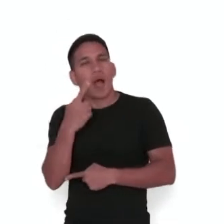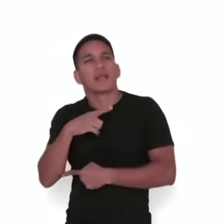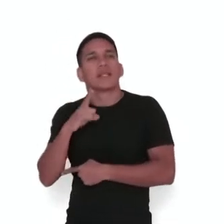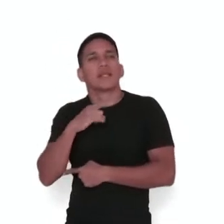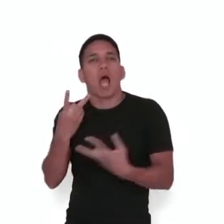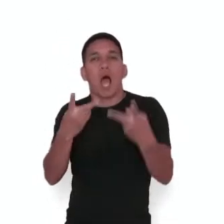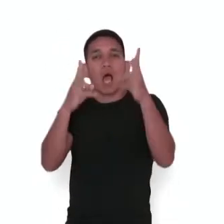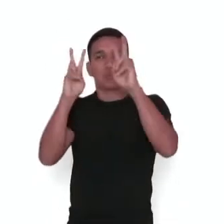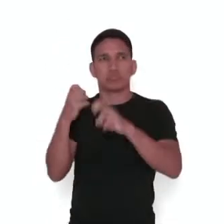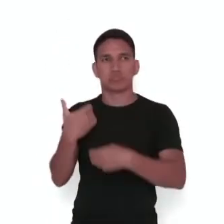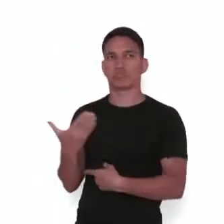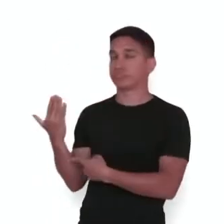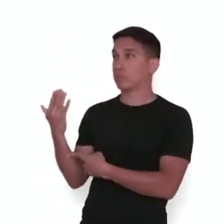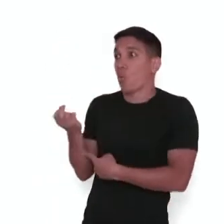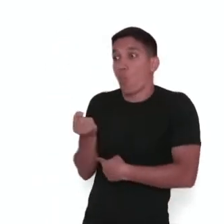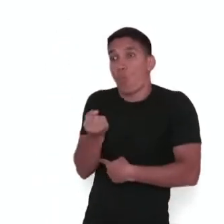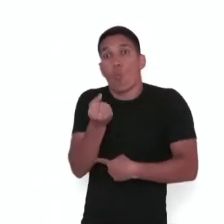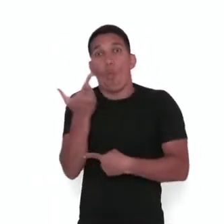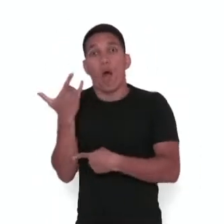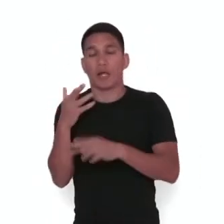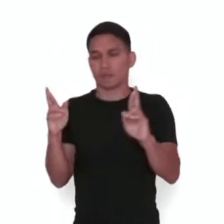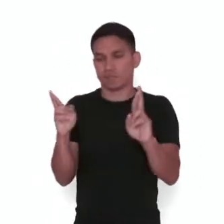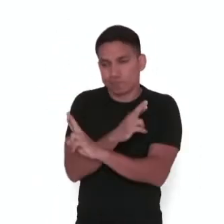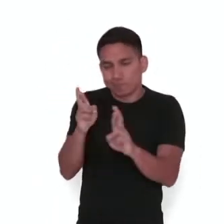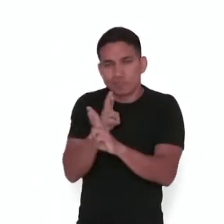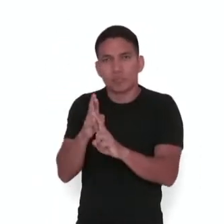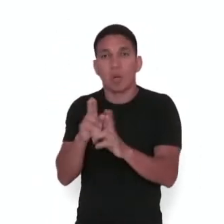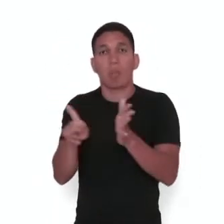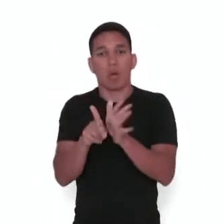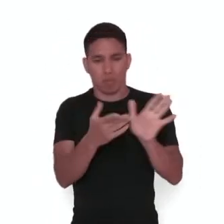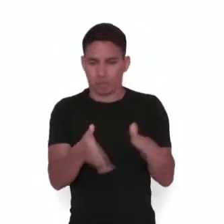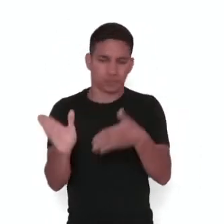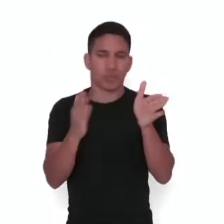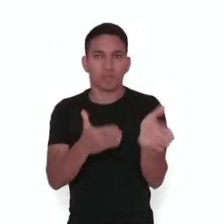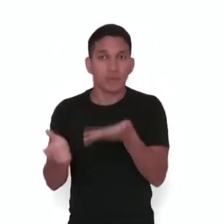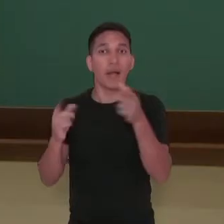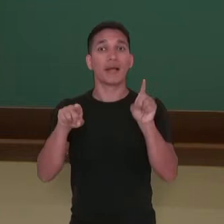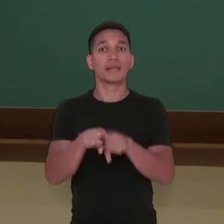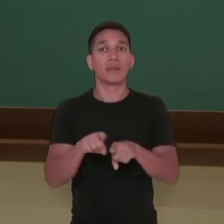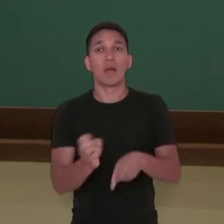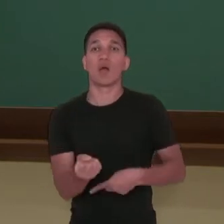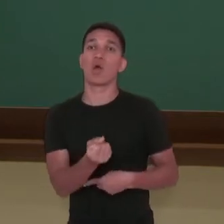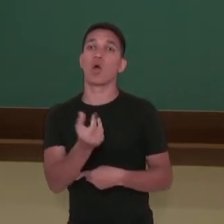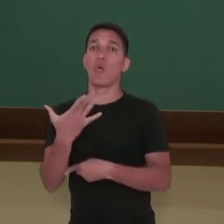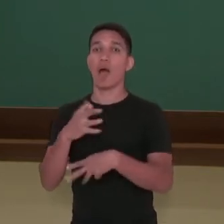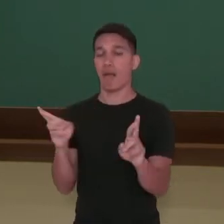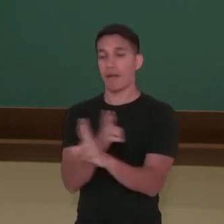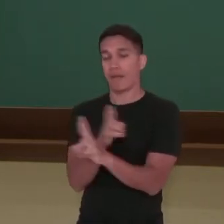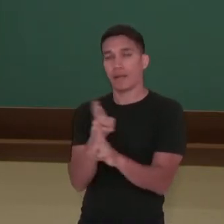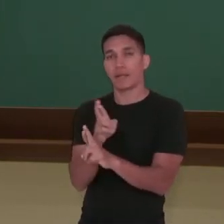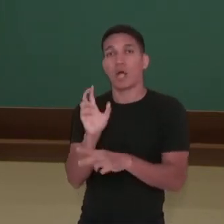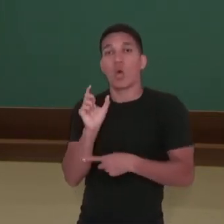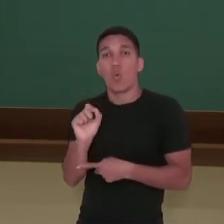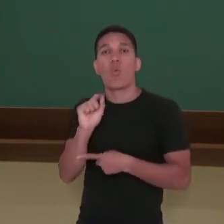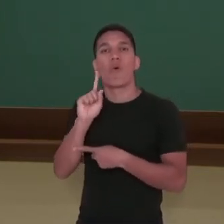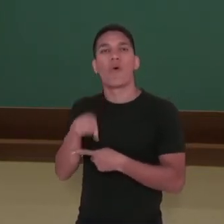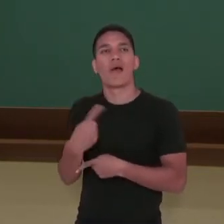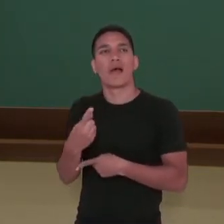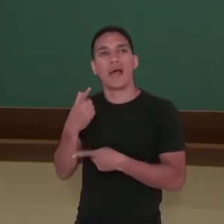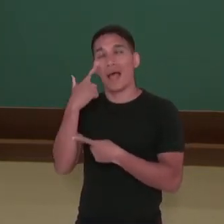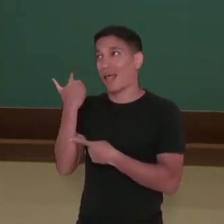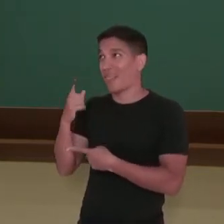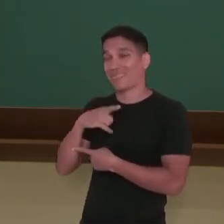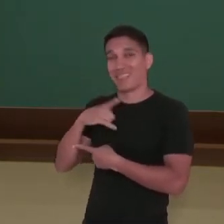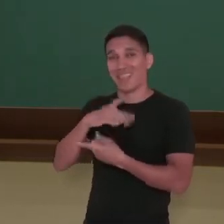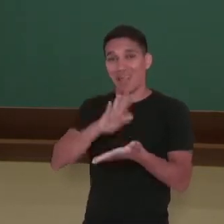aqui nós vamos ter a quantidade ligada à produção e quantidade ligada à quantidade de aterros.